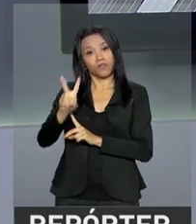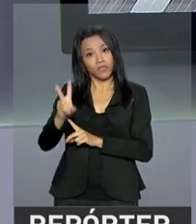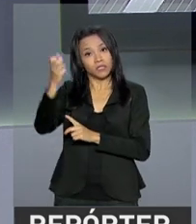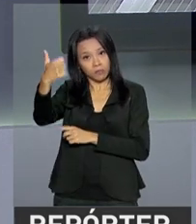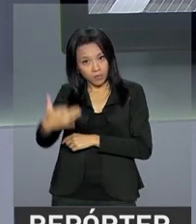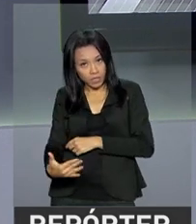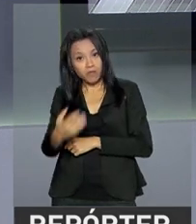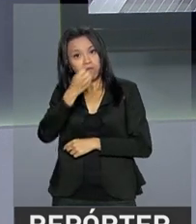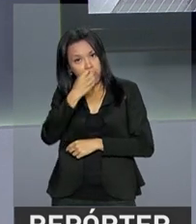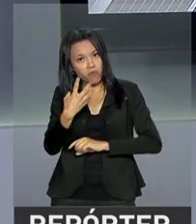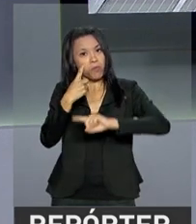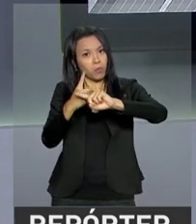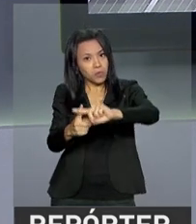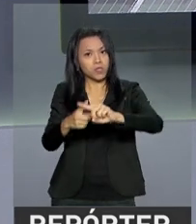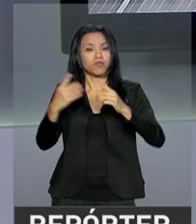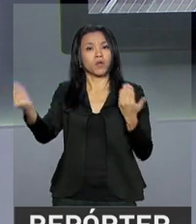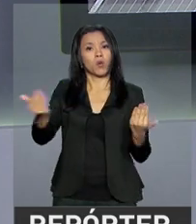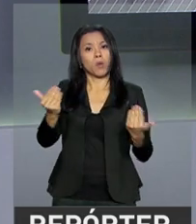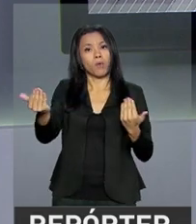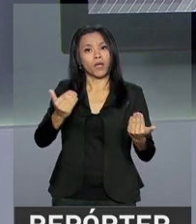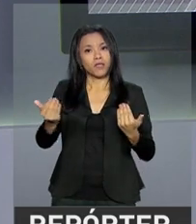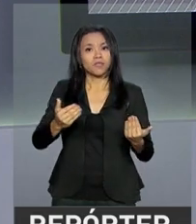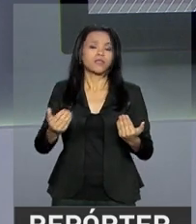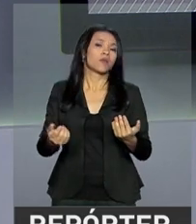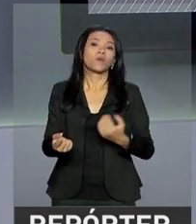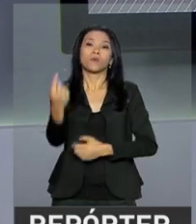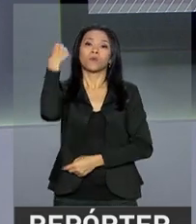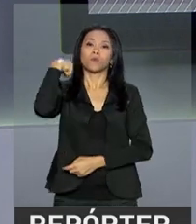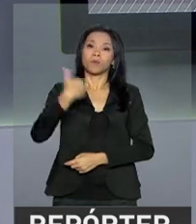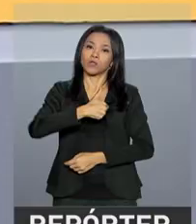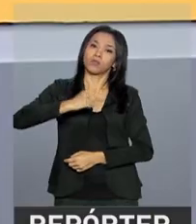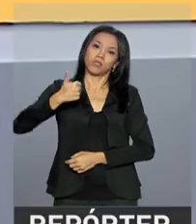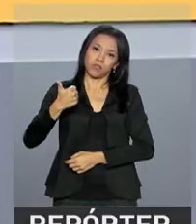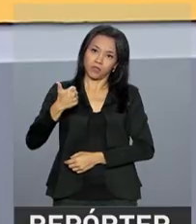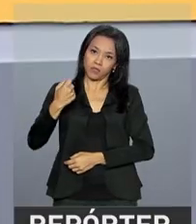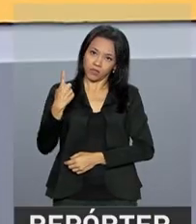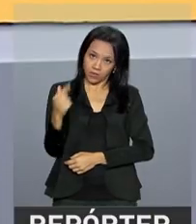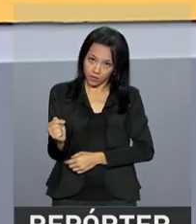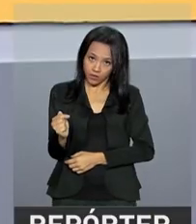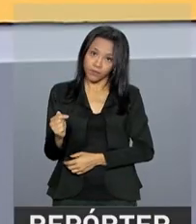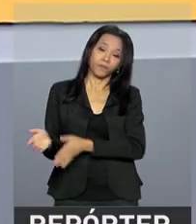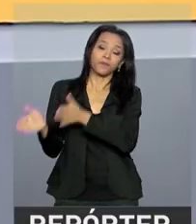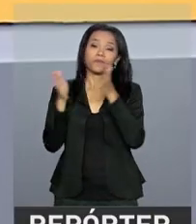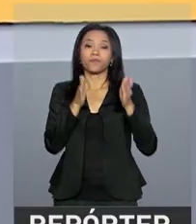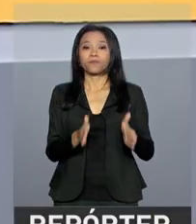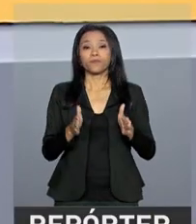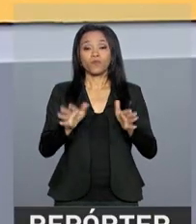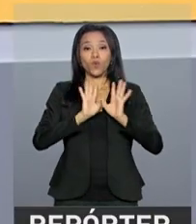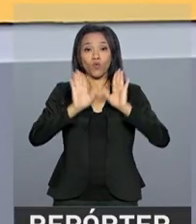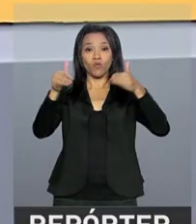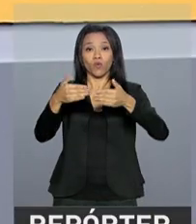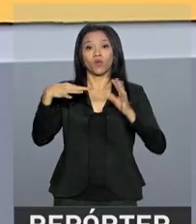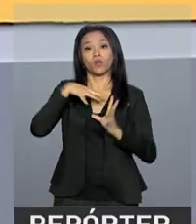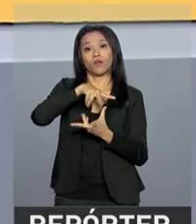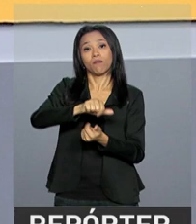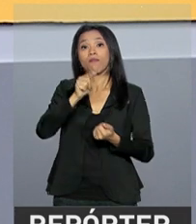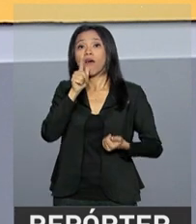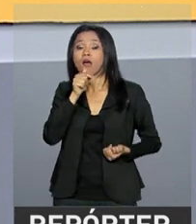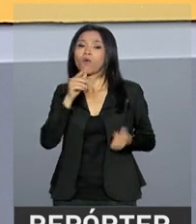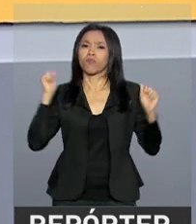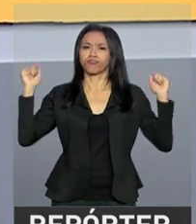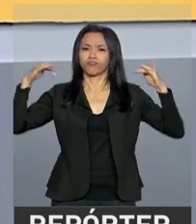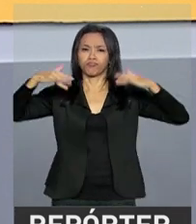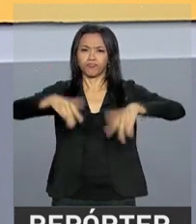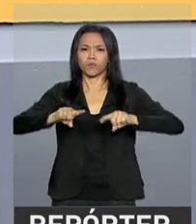fevereiro quando a comparação é feita em relação a 2007 o fórum mundial da água reuniu no mês de março